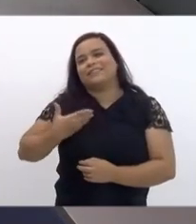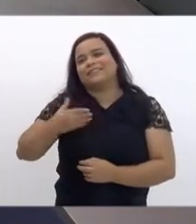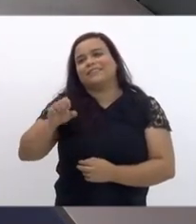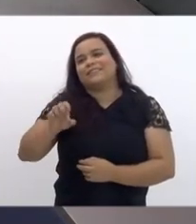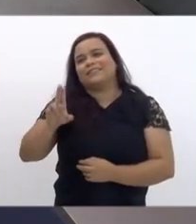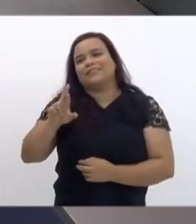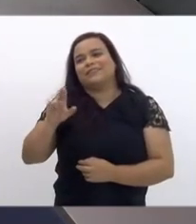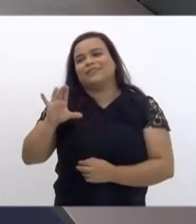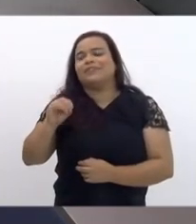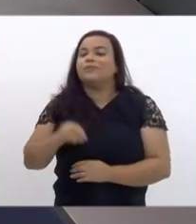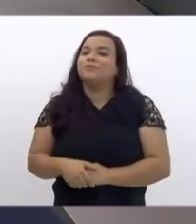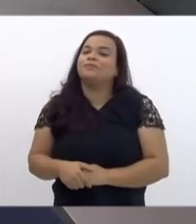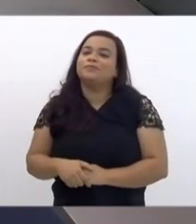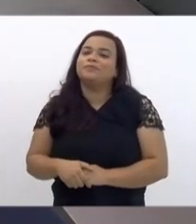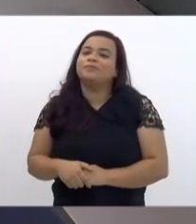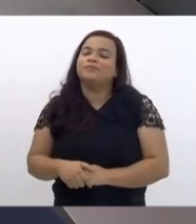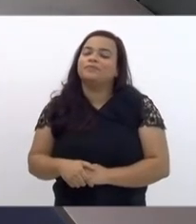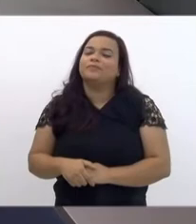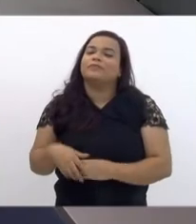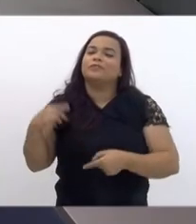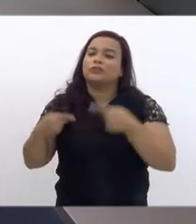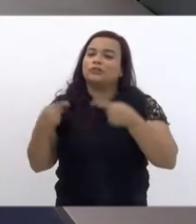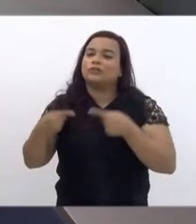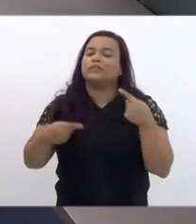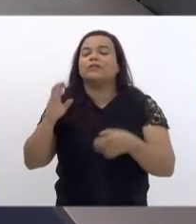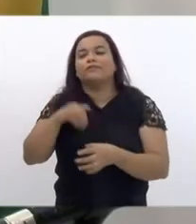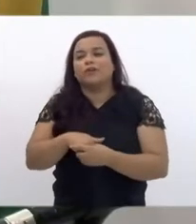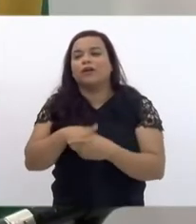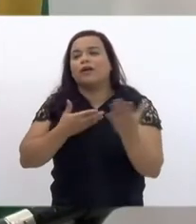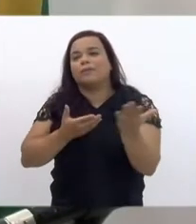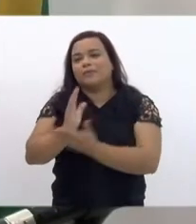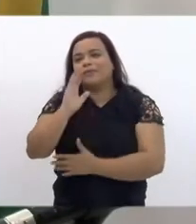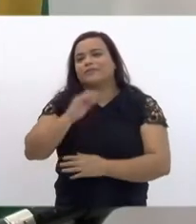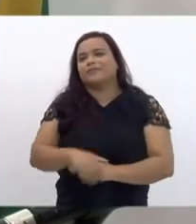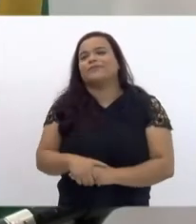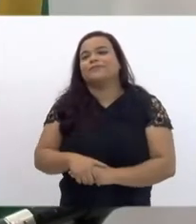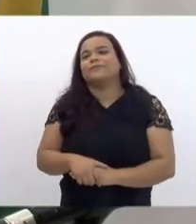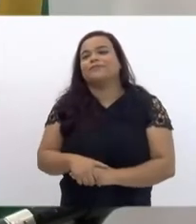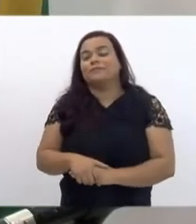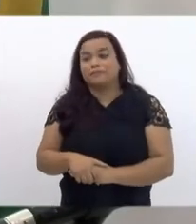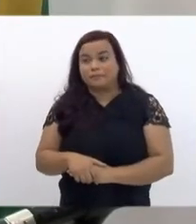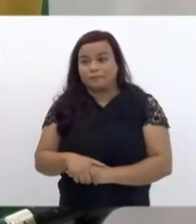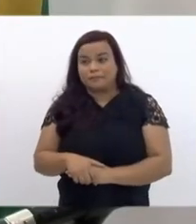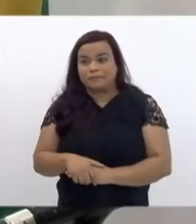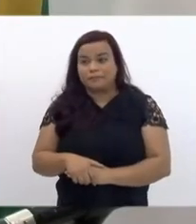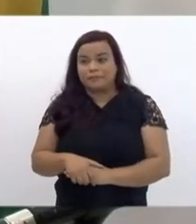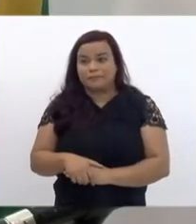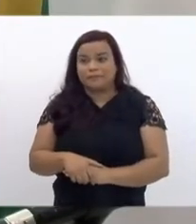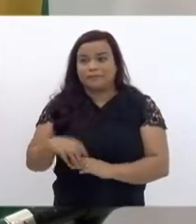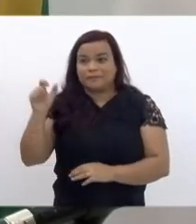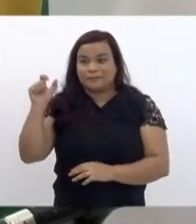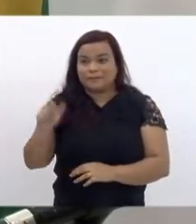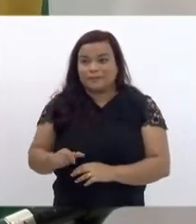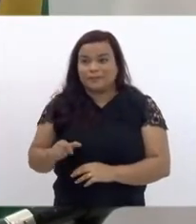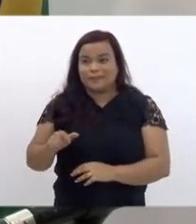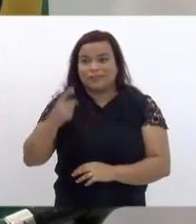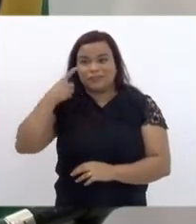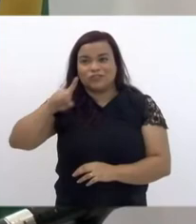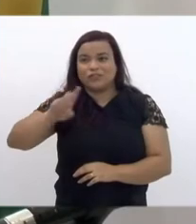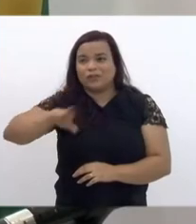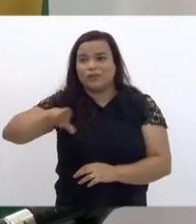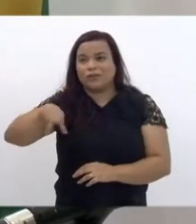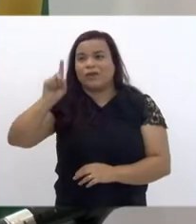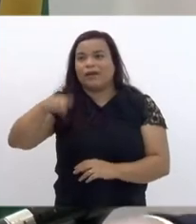nosso querido Eurico, muito boa. Em discussão, em votação, aprovado. Tanto que não é nem dia, né? É semana, gente.